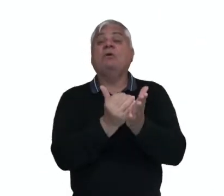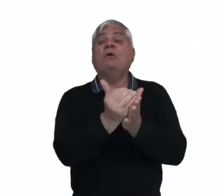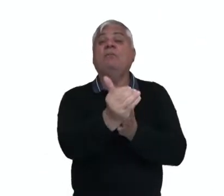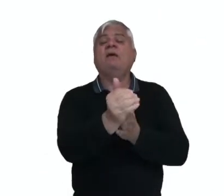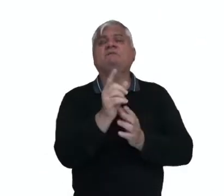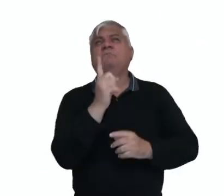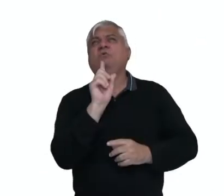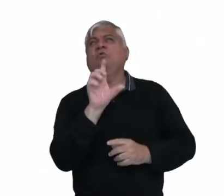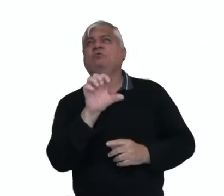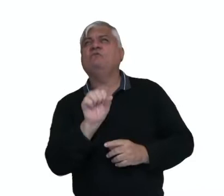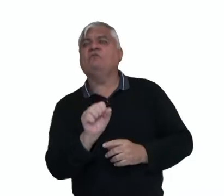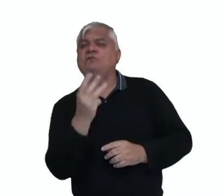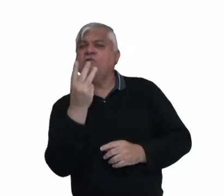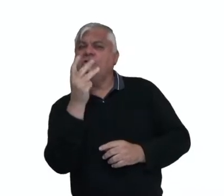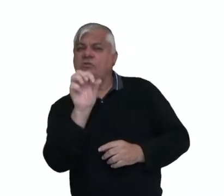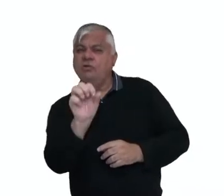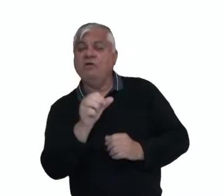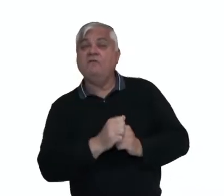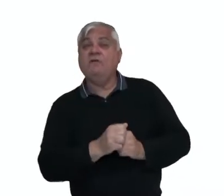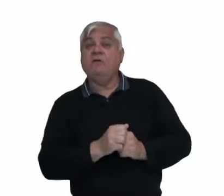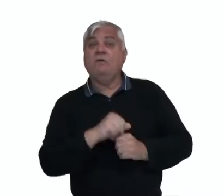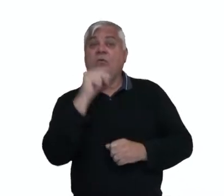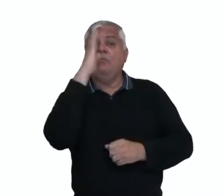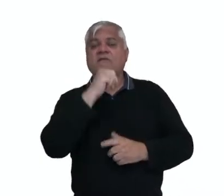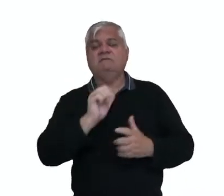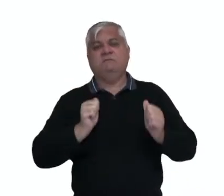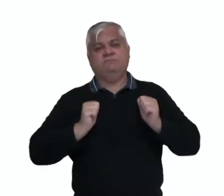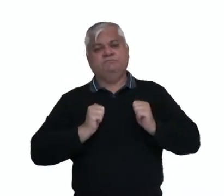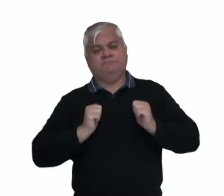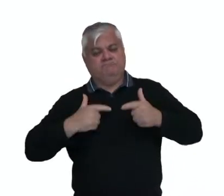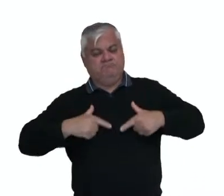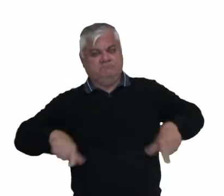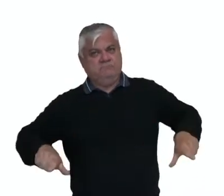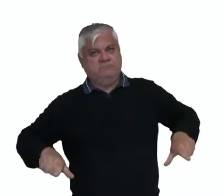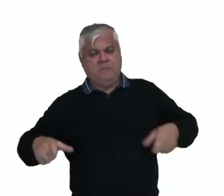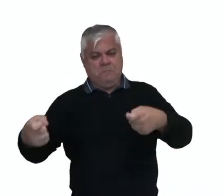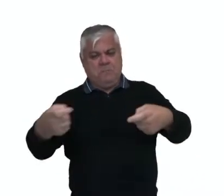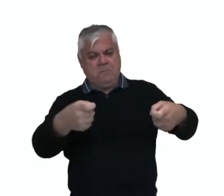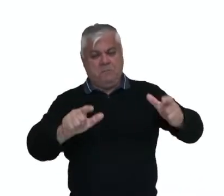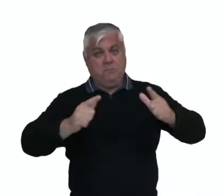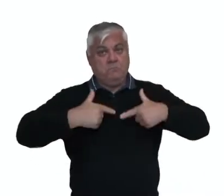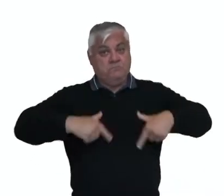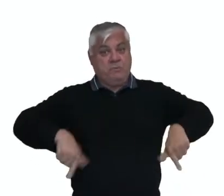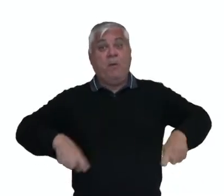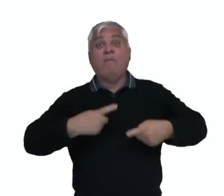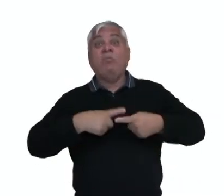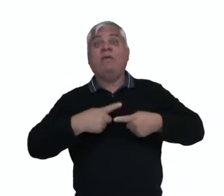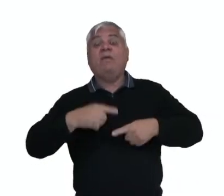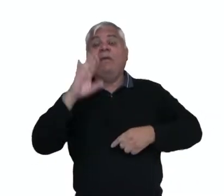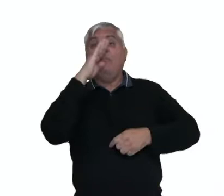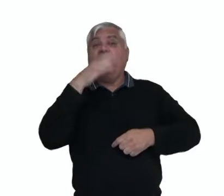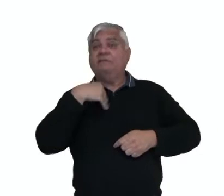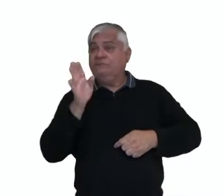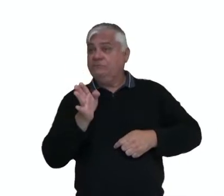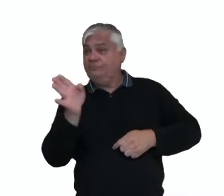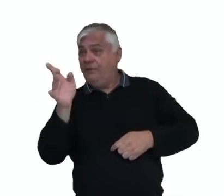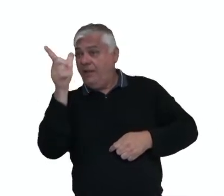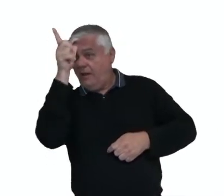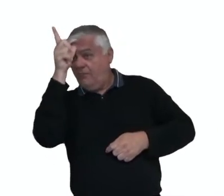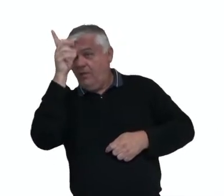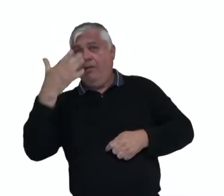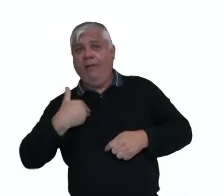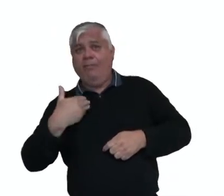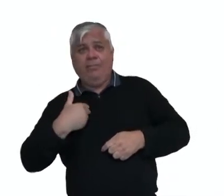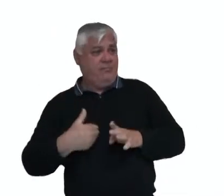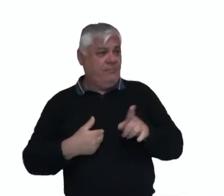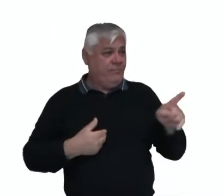em 1939 o Brasil ele se manteve neutro, principalmente porque ele mantinha relações econômicas com a